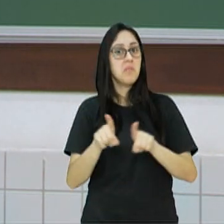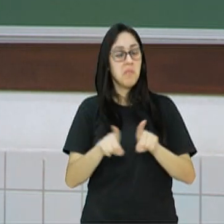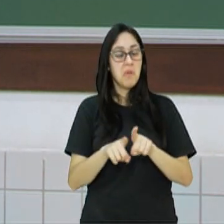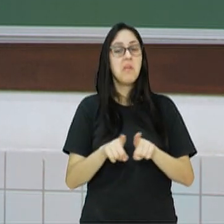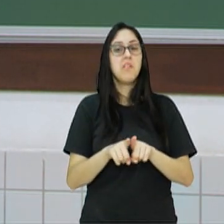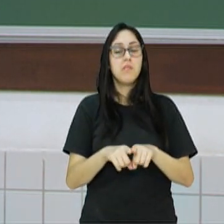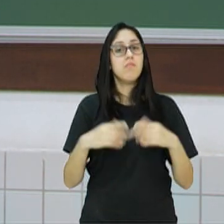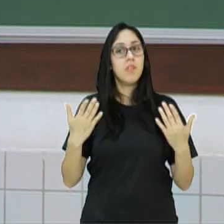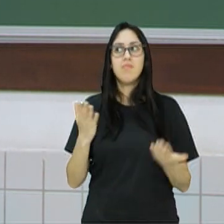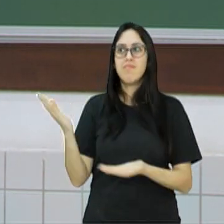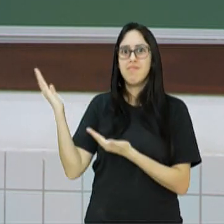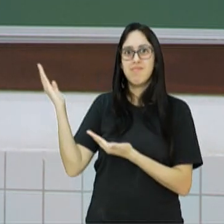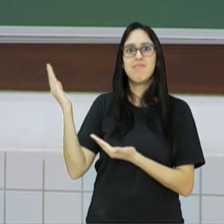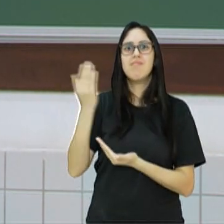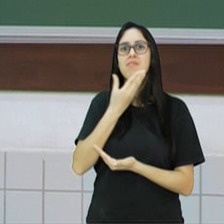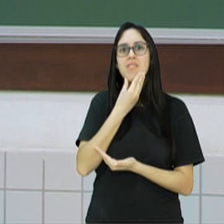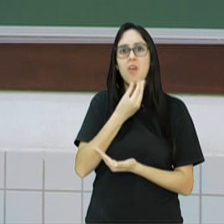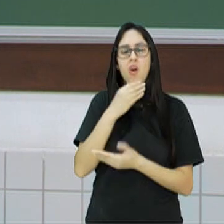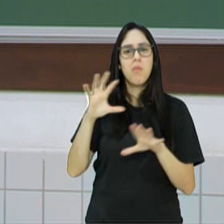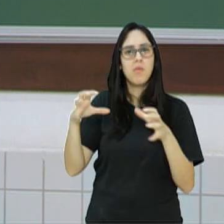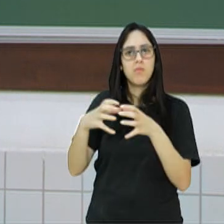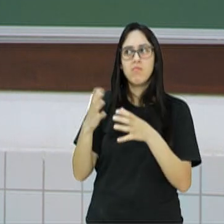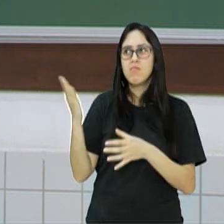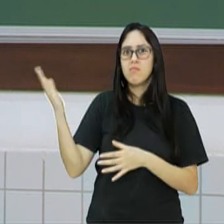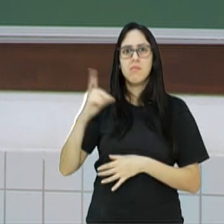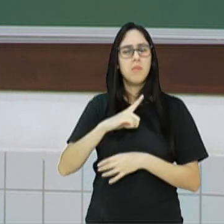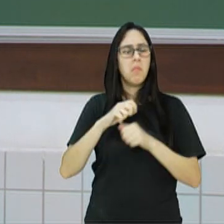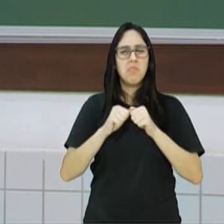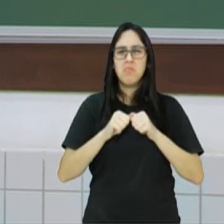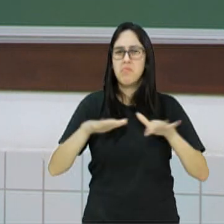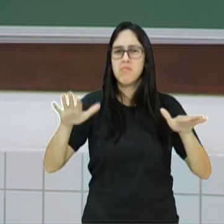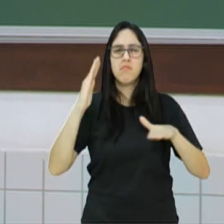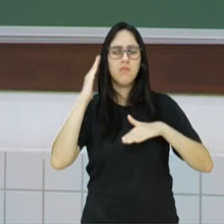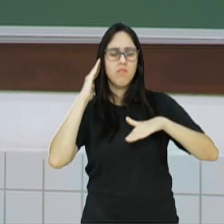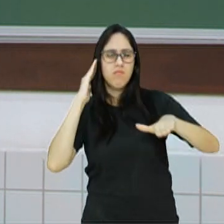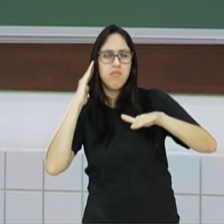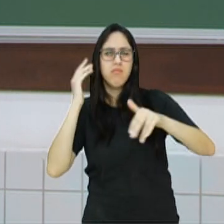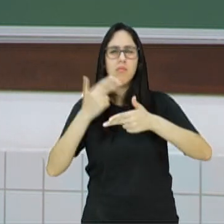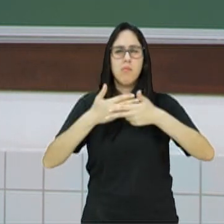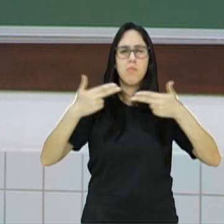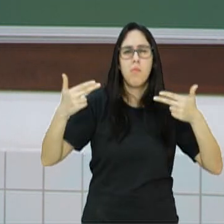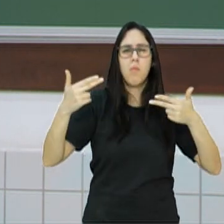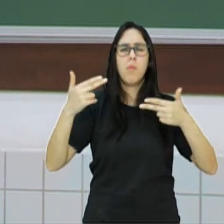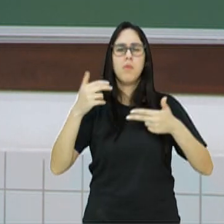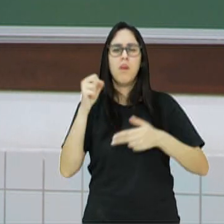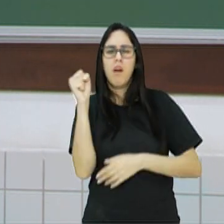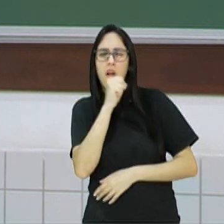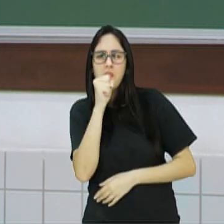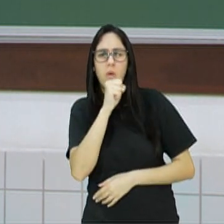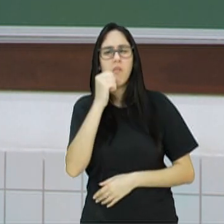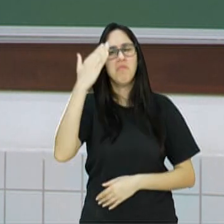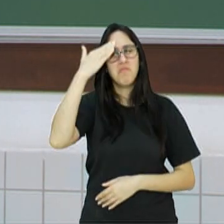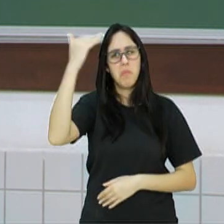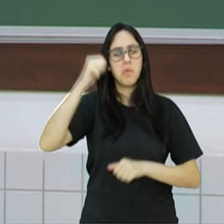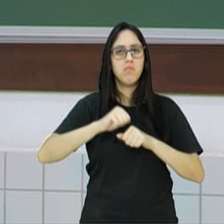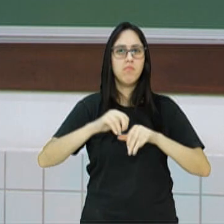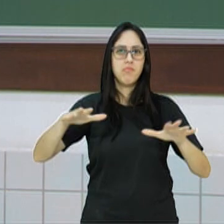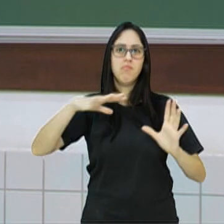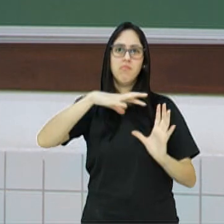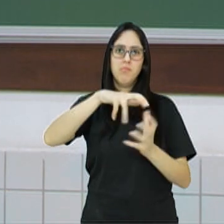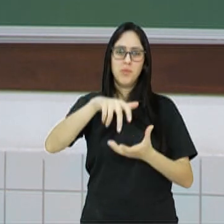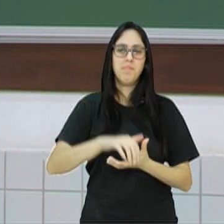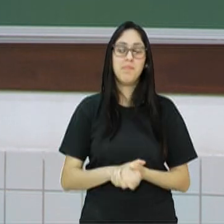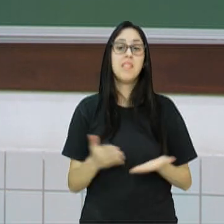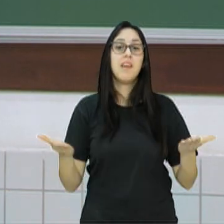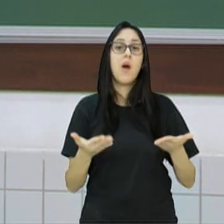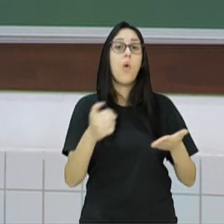dos pioneiros desse movimento de hip hop, desse movimento de mixagem, de beatbox, que vai se expandir para o mundo todo. A gente tem uma